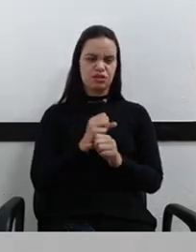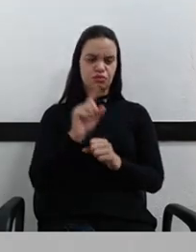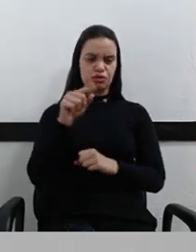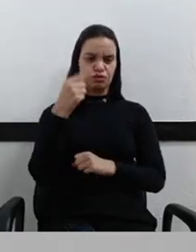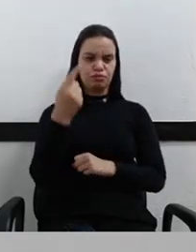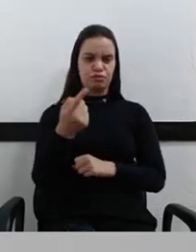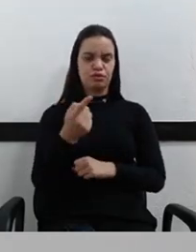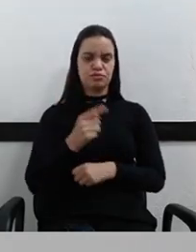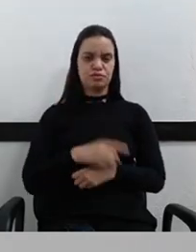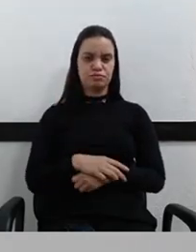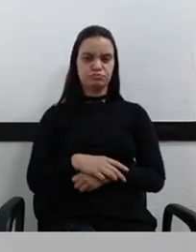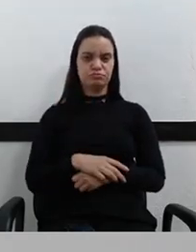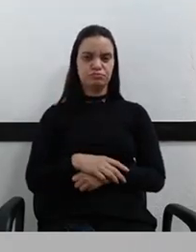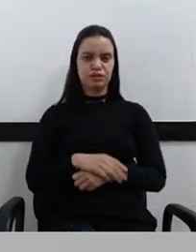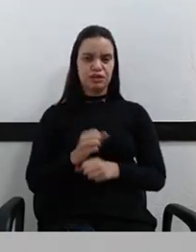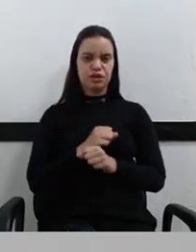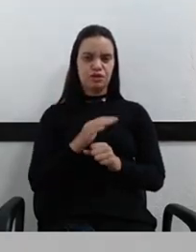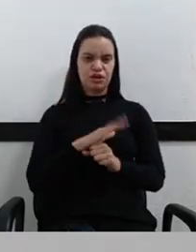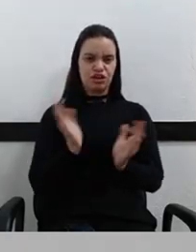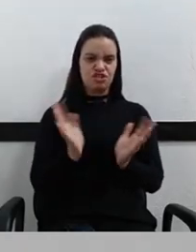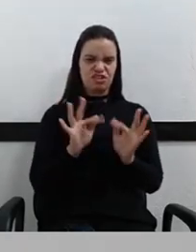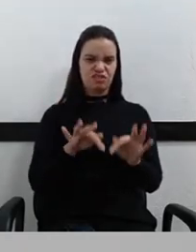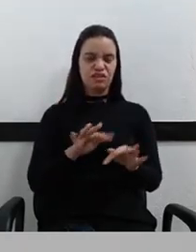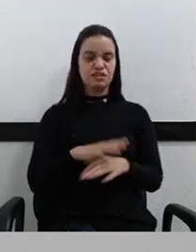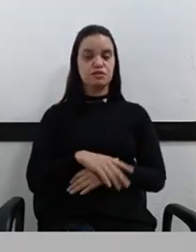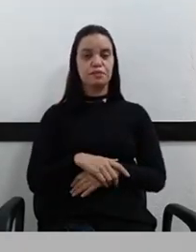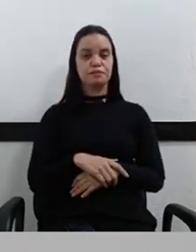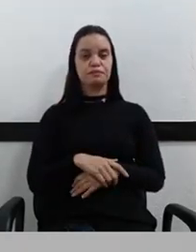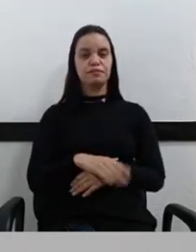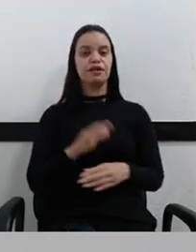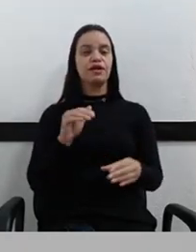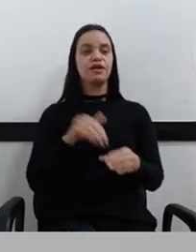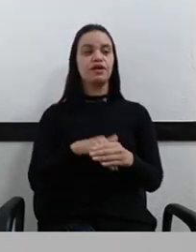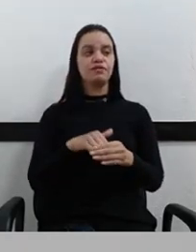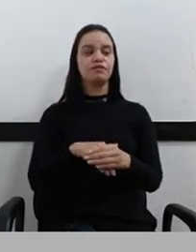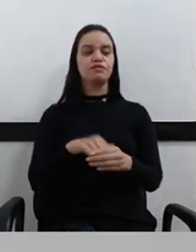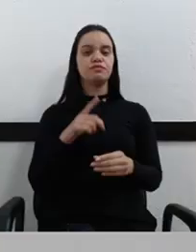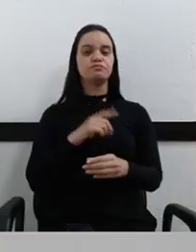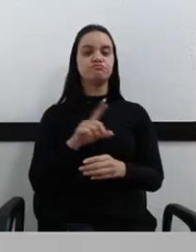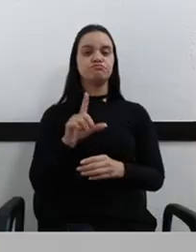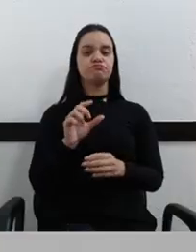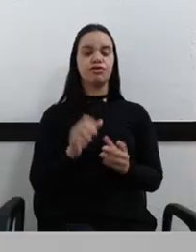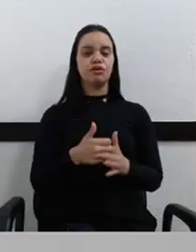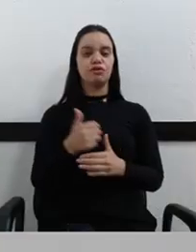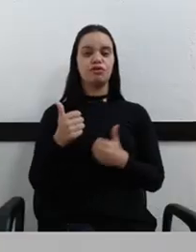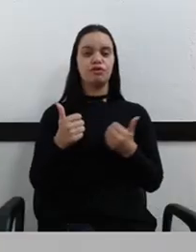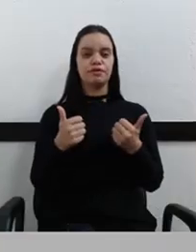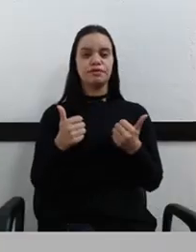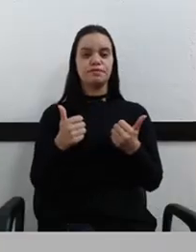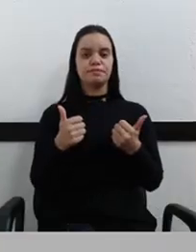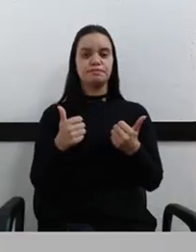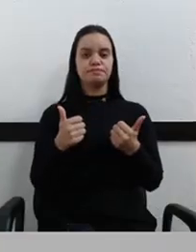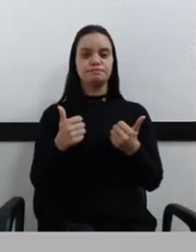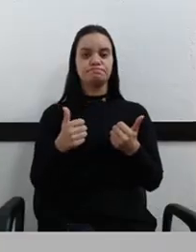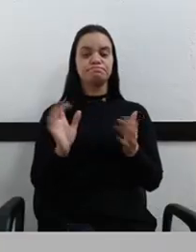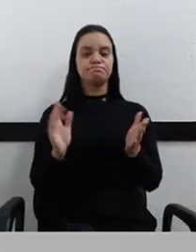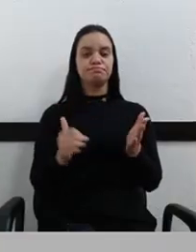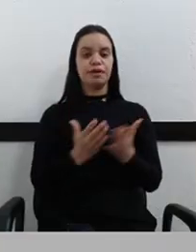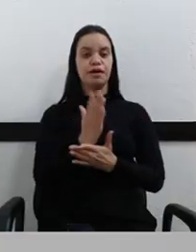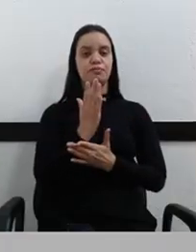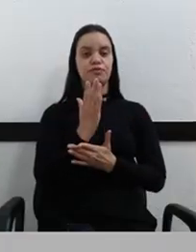esse ano já... Em discussão, em votação, os que concordam permaneçam como estão.